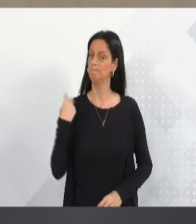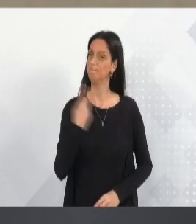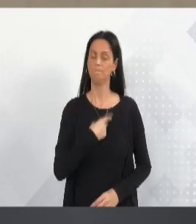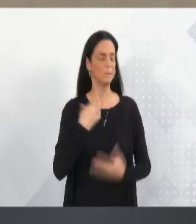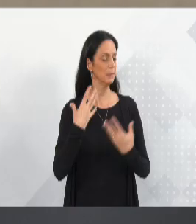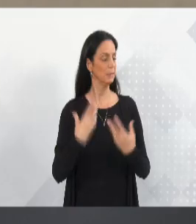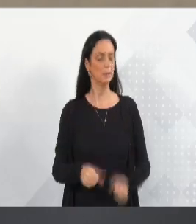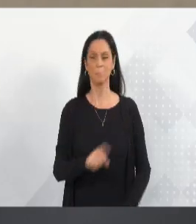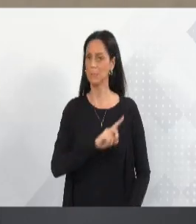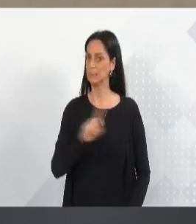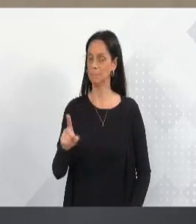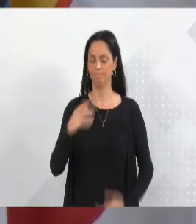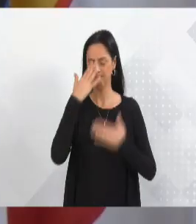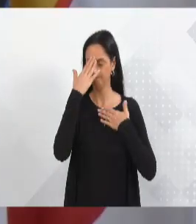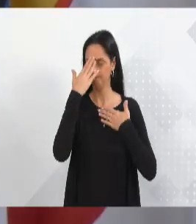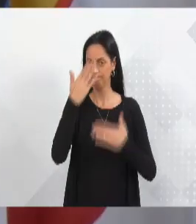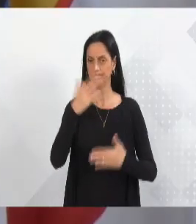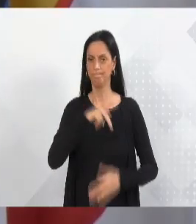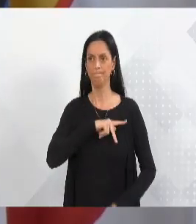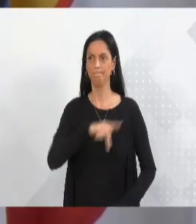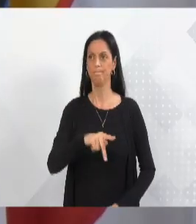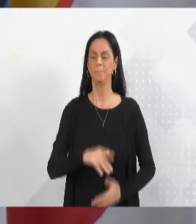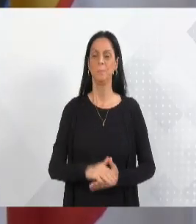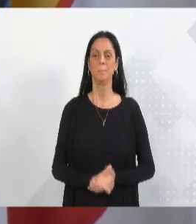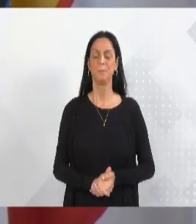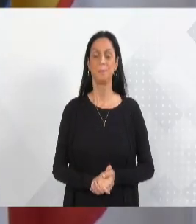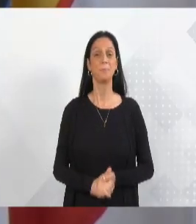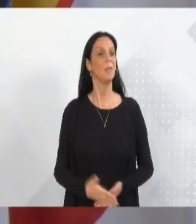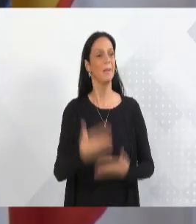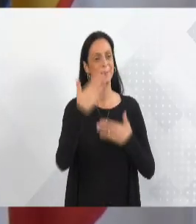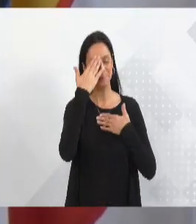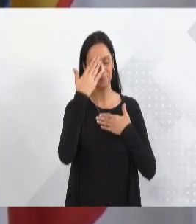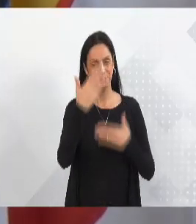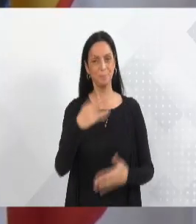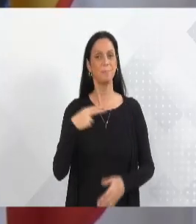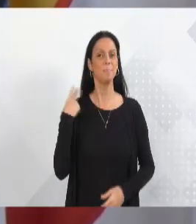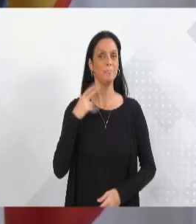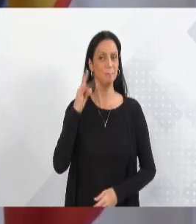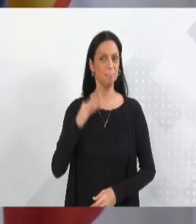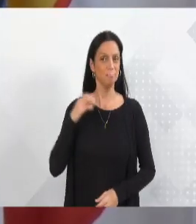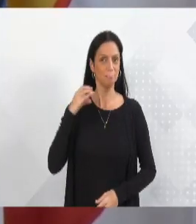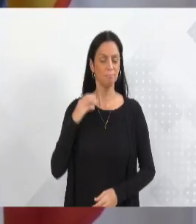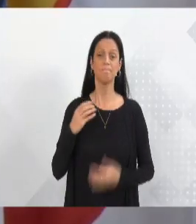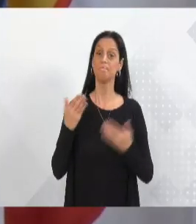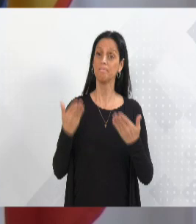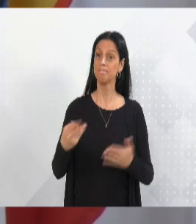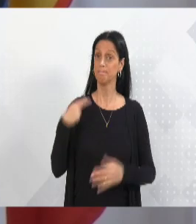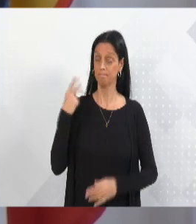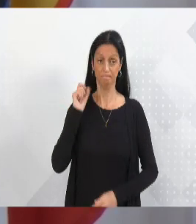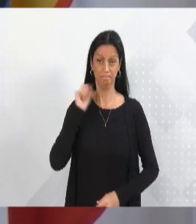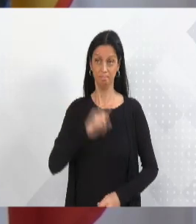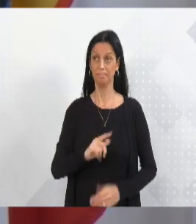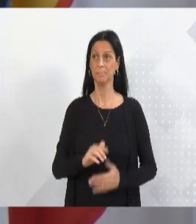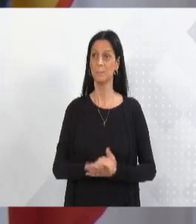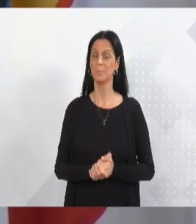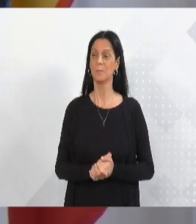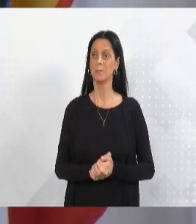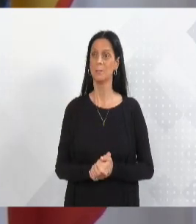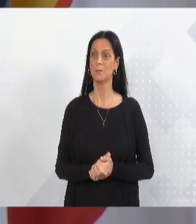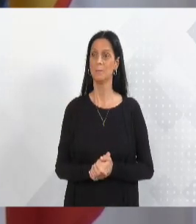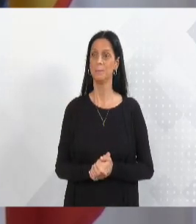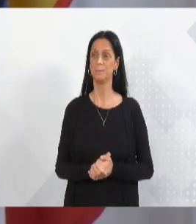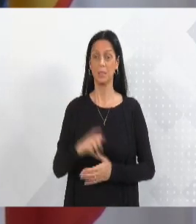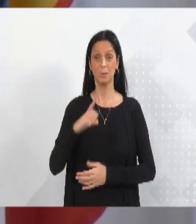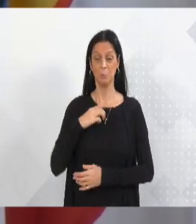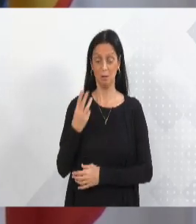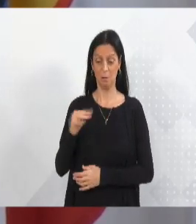permitir. Obrigado, presidente. Obrigado, vereador Tuca. Vereador Maurício, se porventura, eu tenho 3 minutos